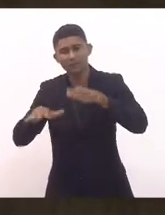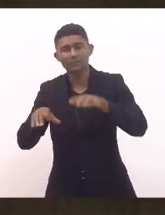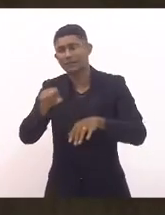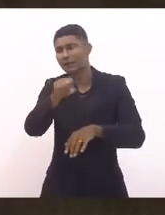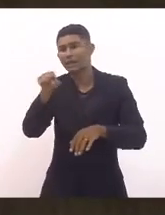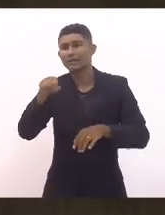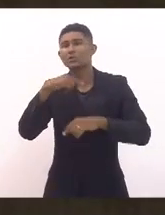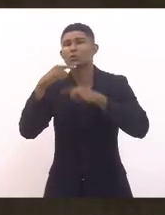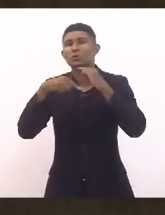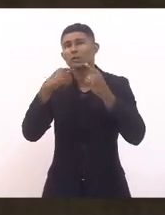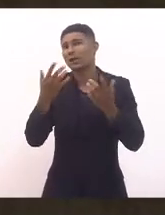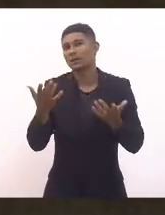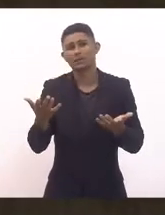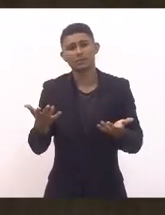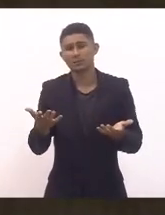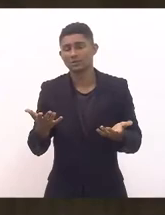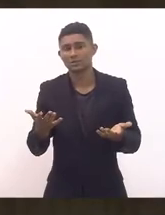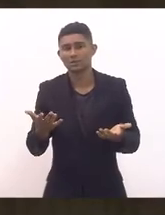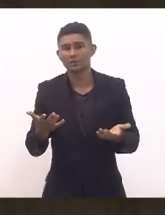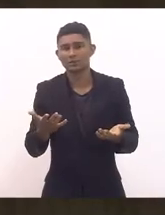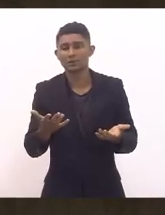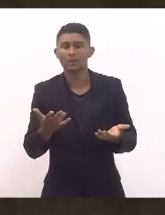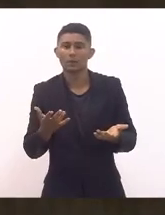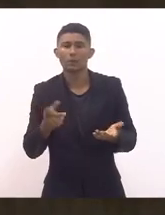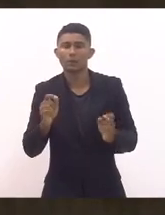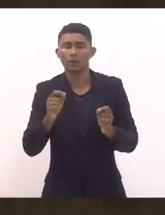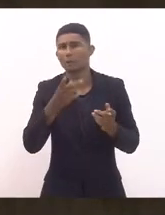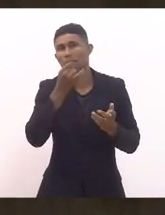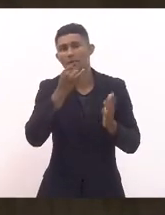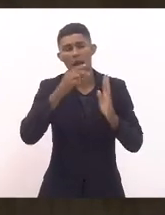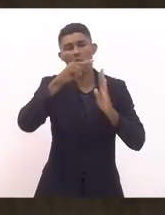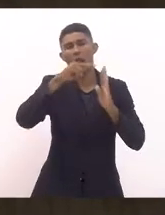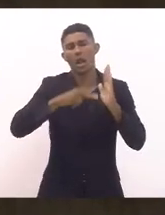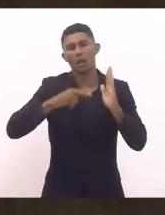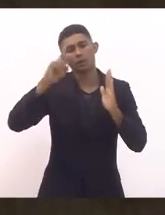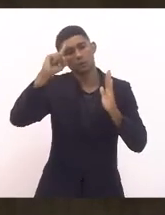a um mínimo, que são pessoas analfabetas, que estão